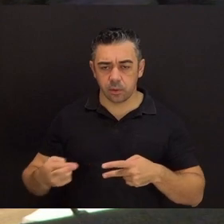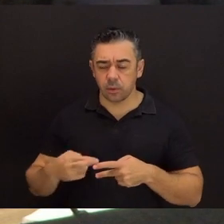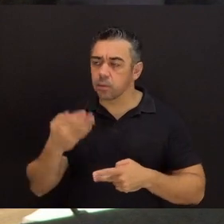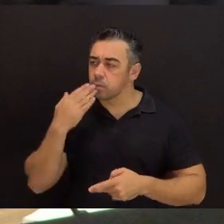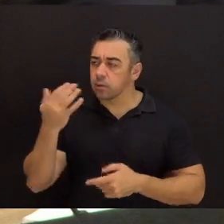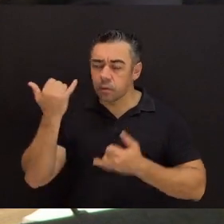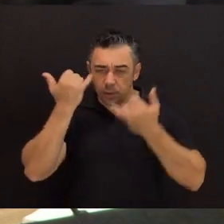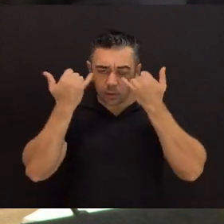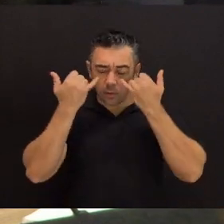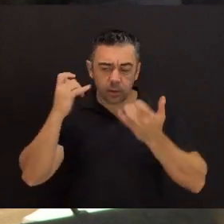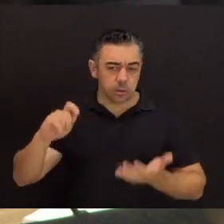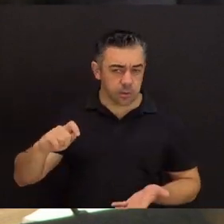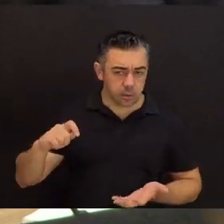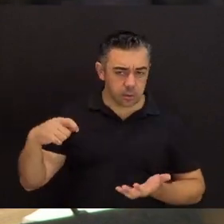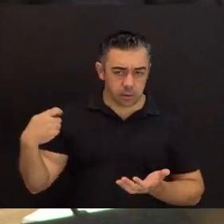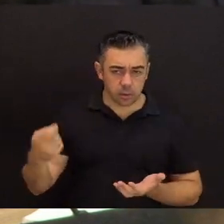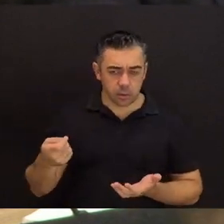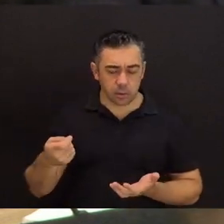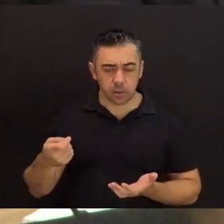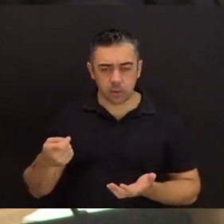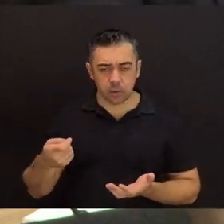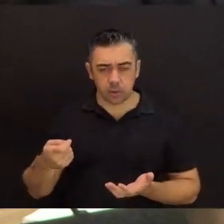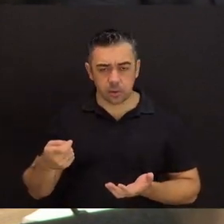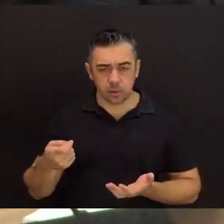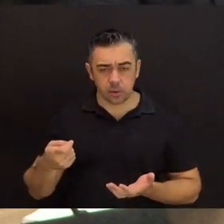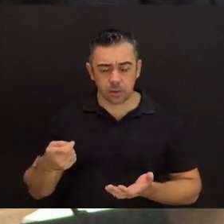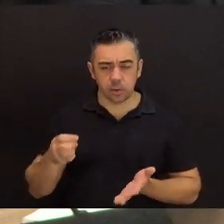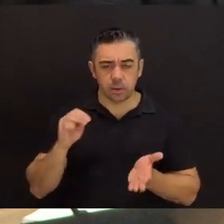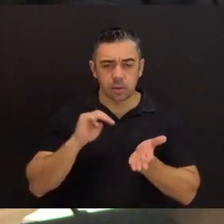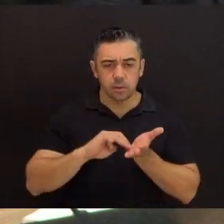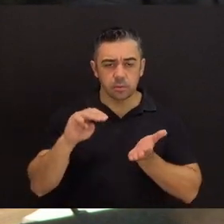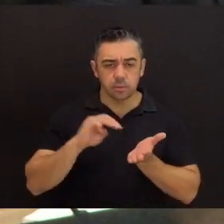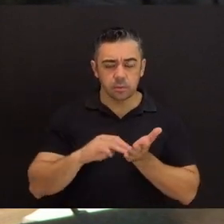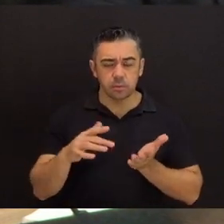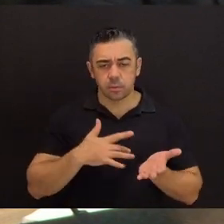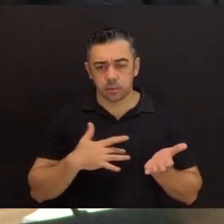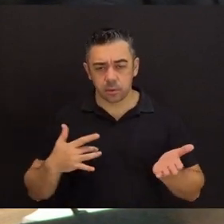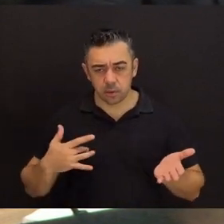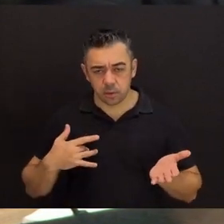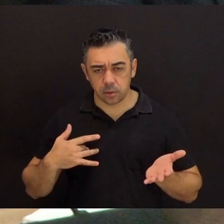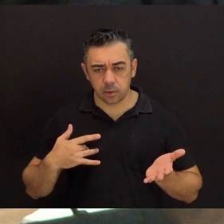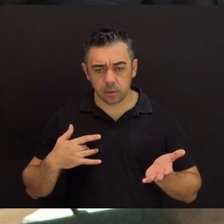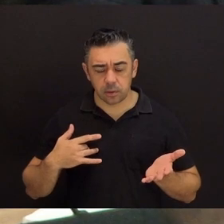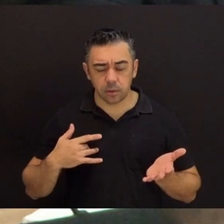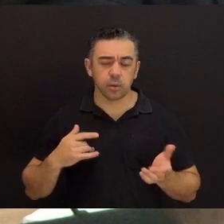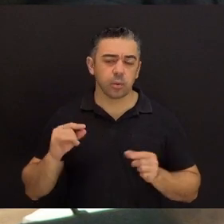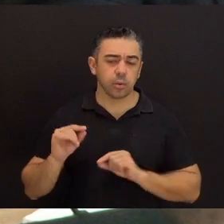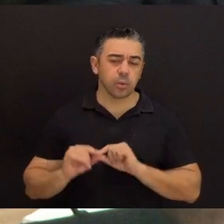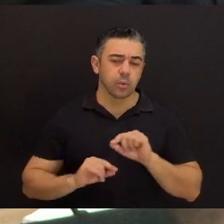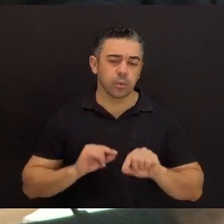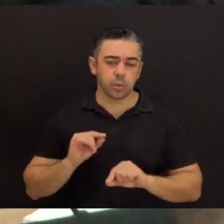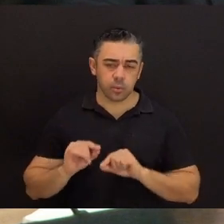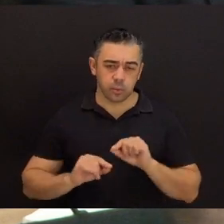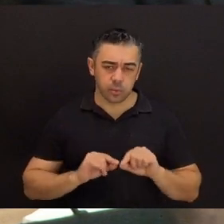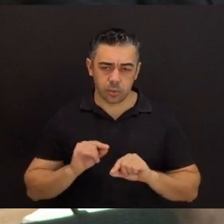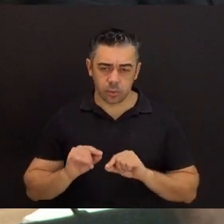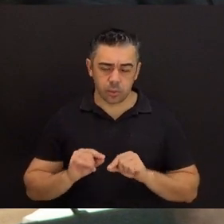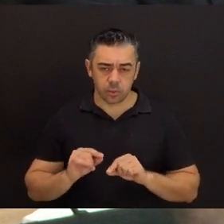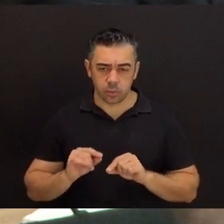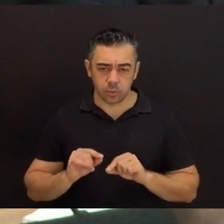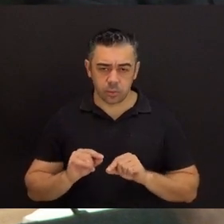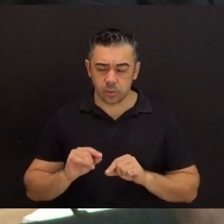direcionadas a Secretaria Municipal de Saúde referentes à execução da lei de atendimento